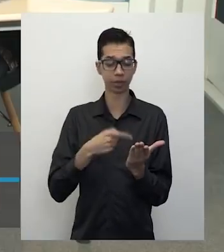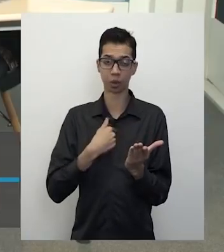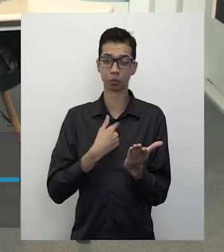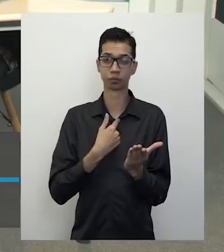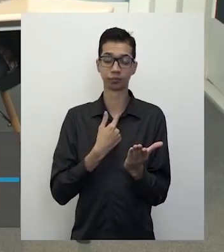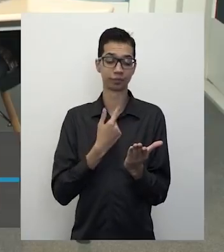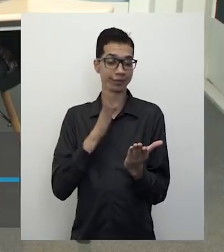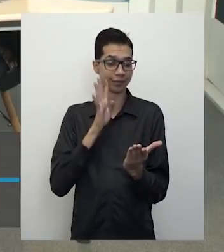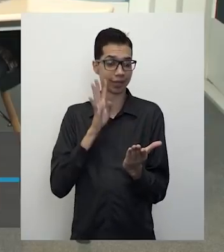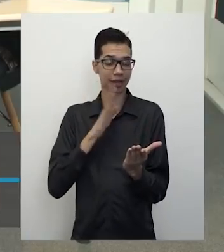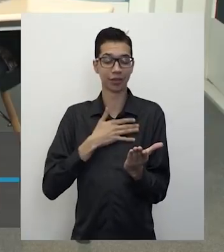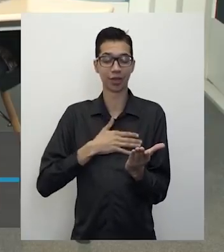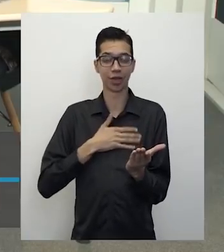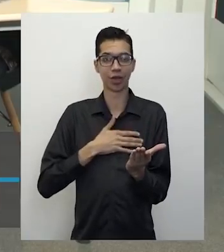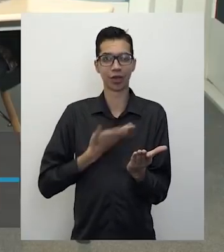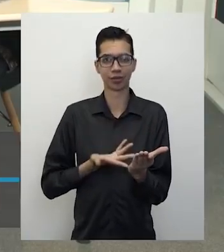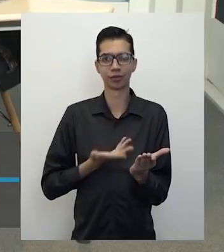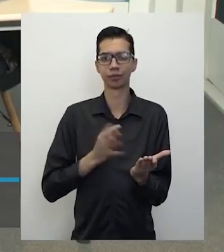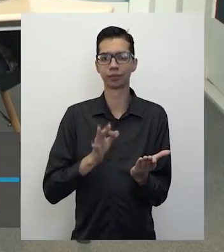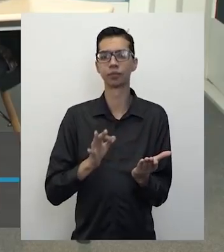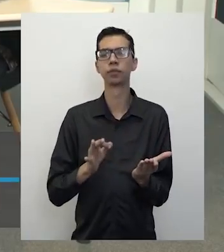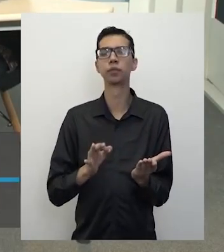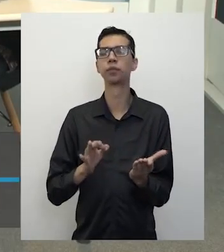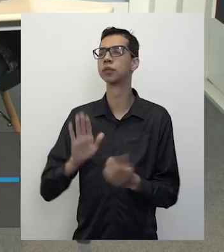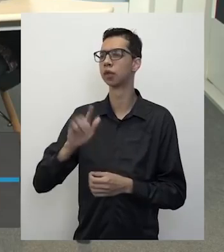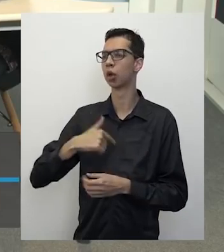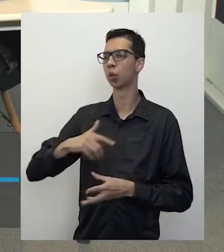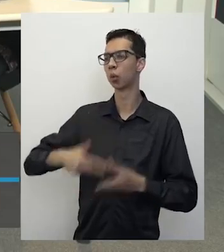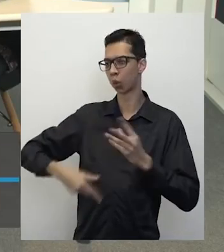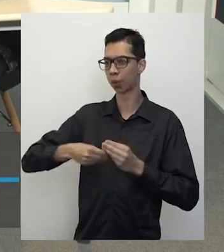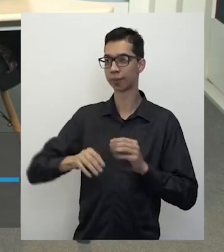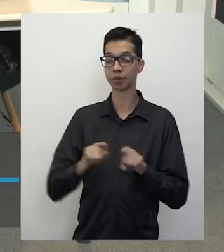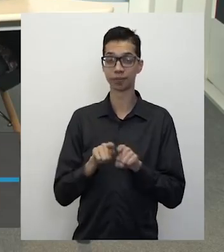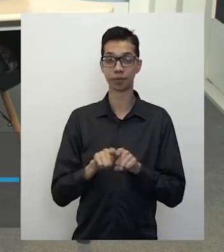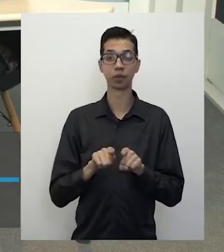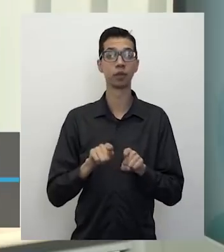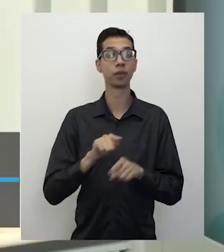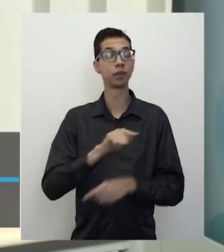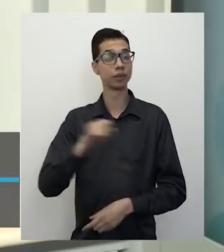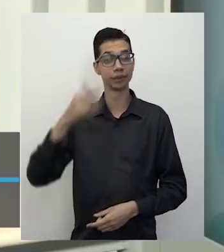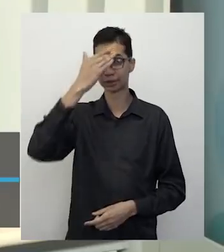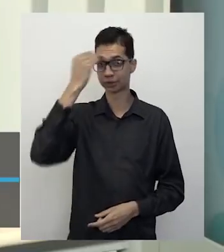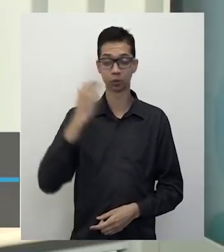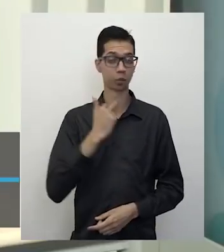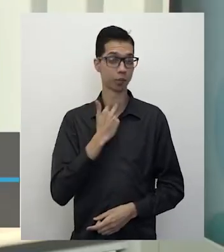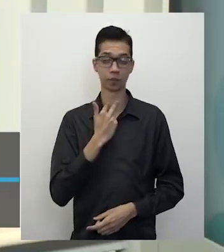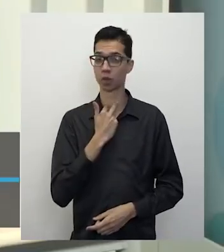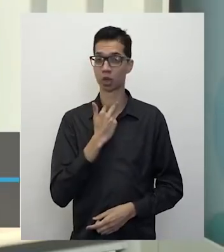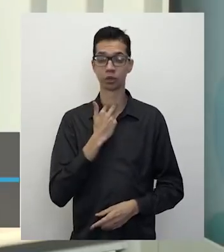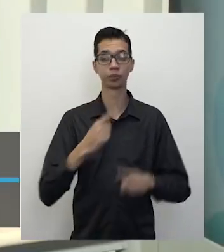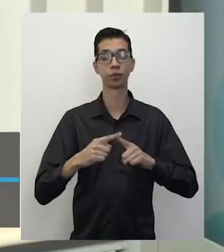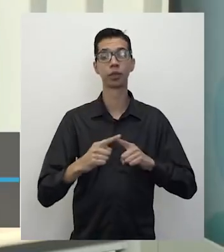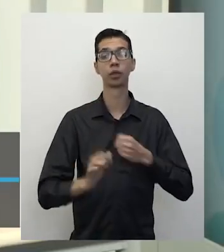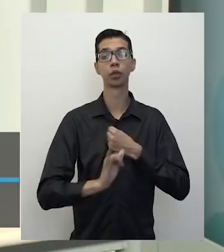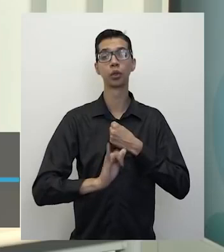fazer um complemento? A gente não pode esquecer de uma coisa. A crônica, o primeiro